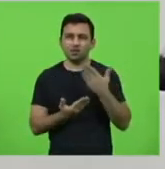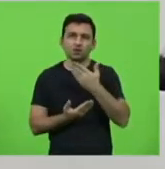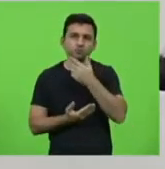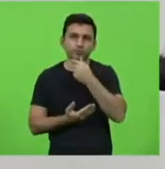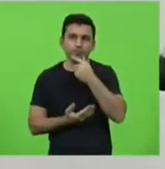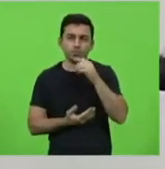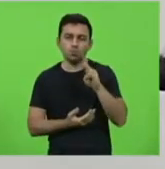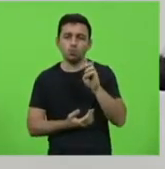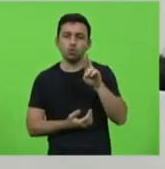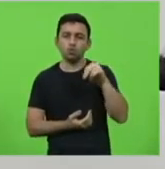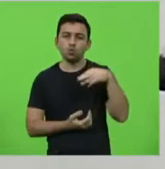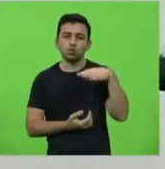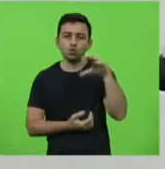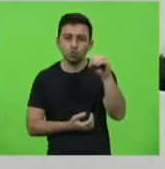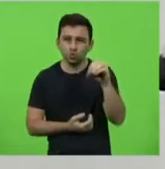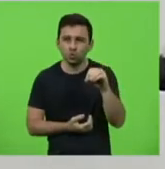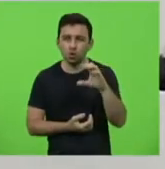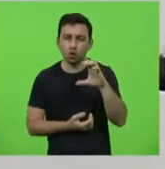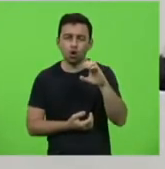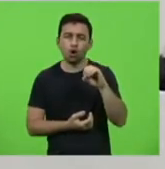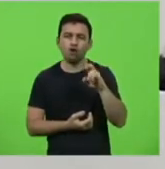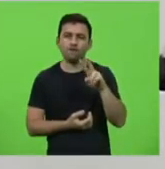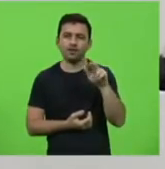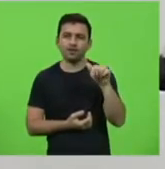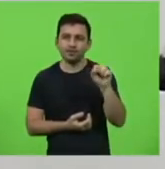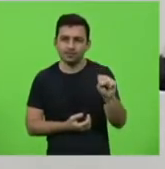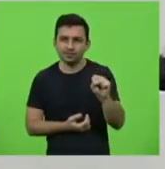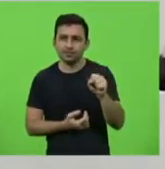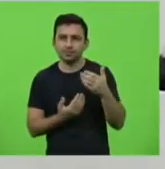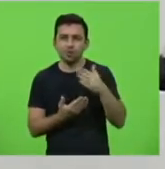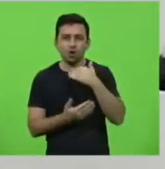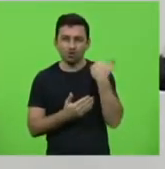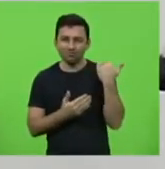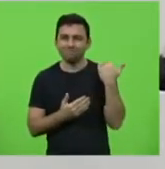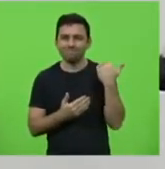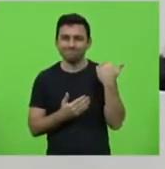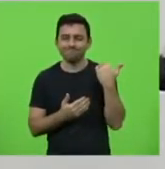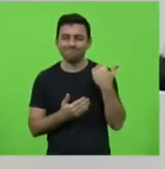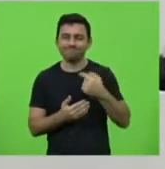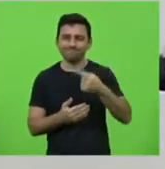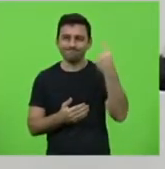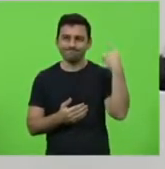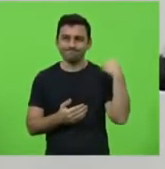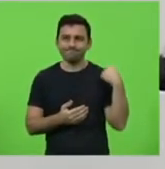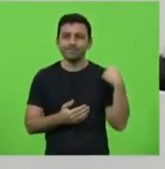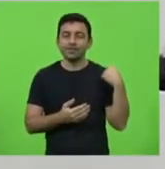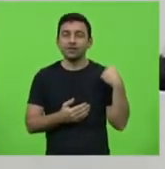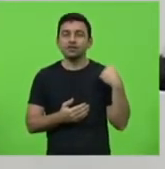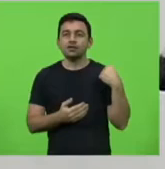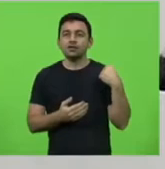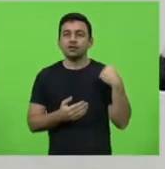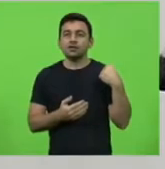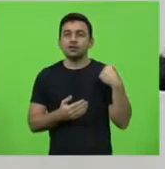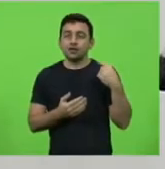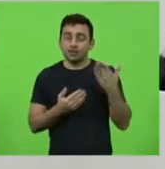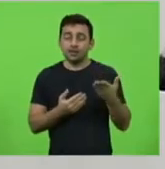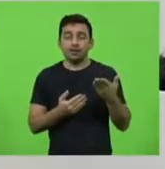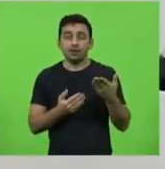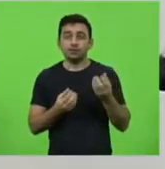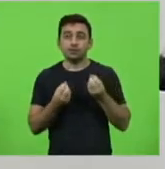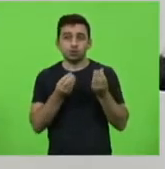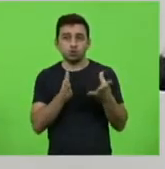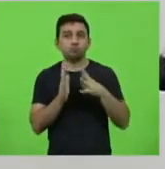atrás, prefeito da maior cidade do Brasil, reeleito, ele deixou um legado justamente até parecer um